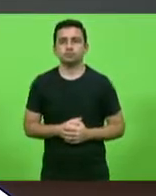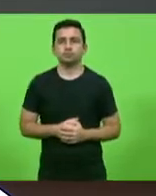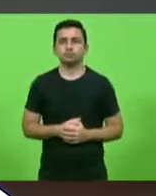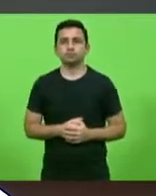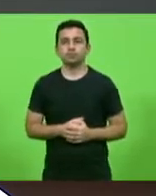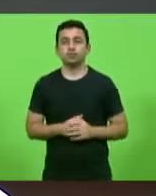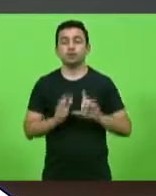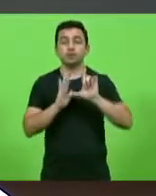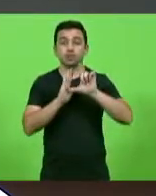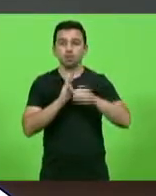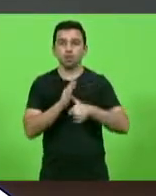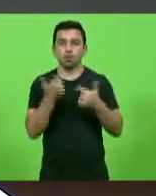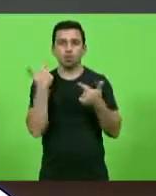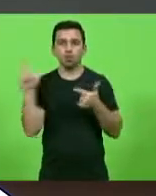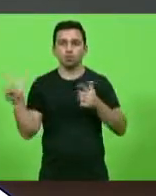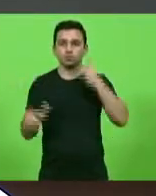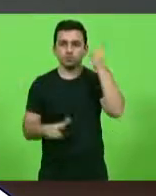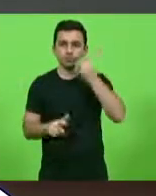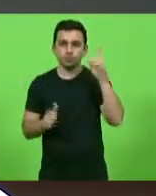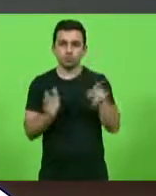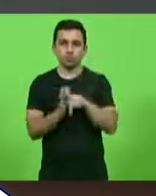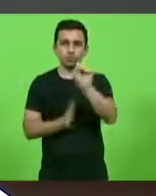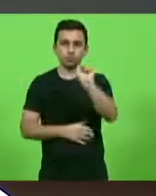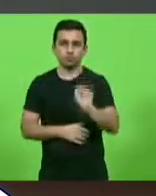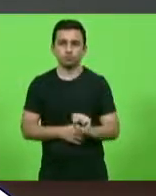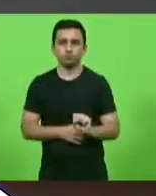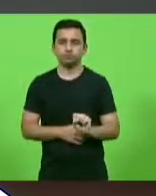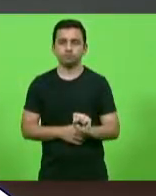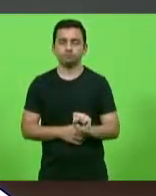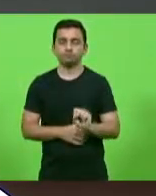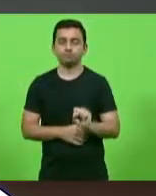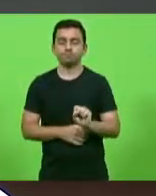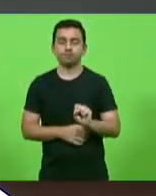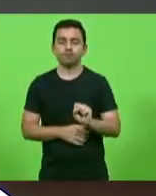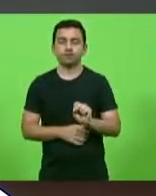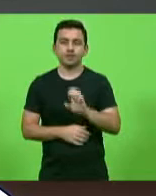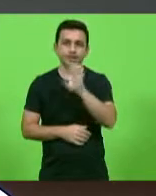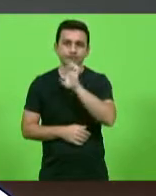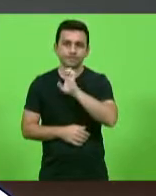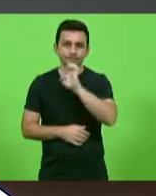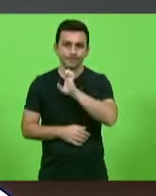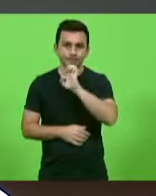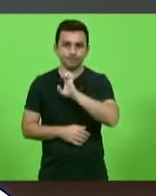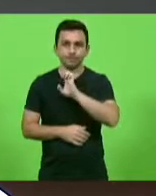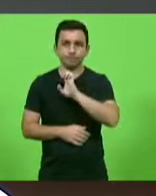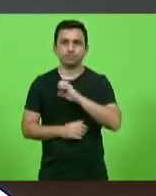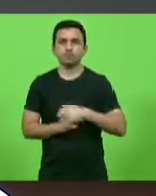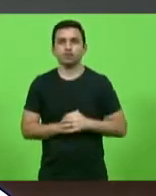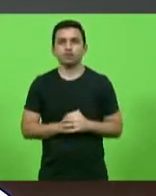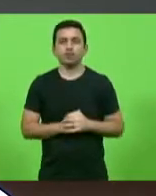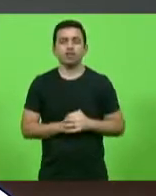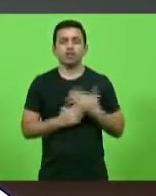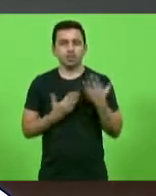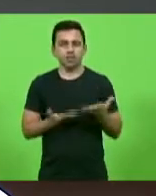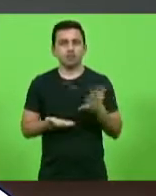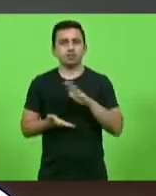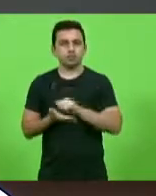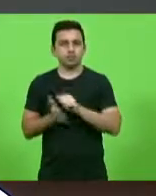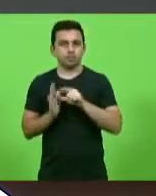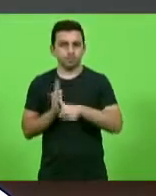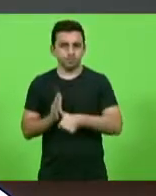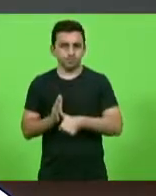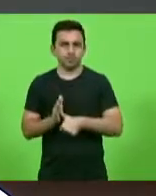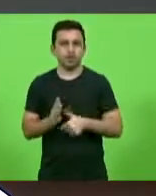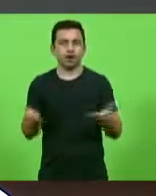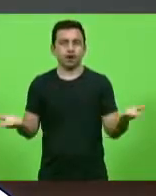após, deputado outro, agora do Sul, deputado Felipe Estevão, que será o inscrito logo a seguir.